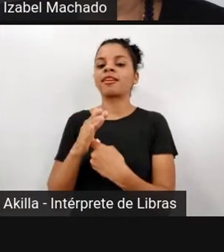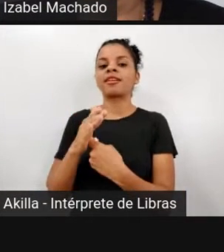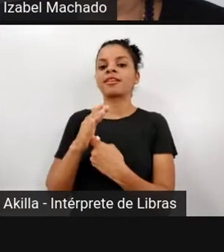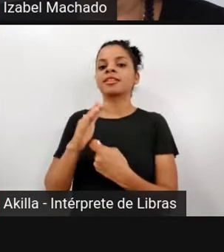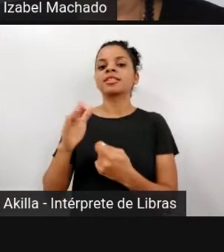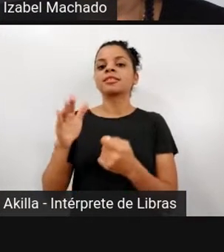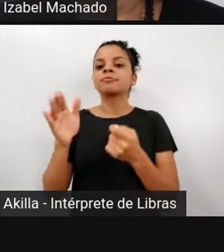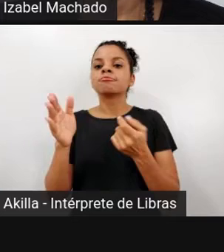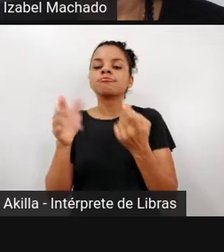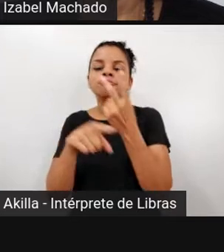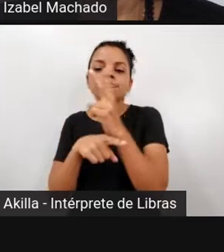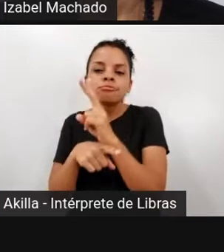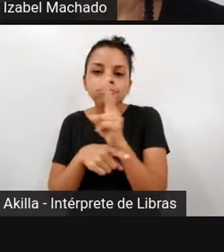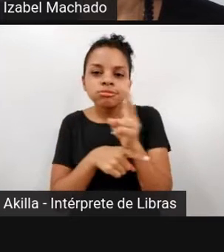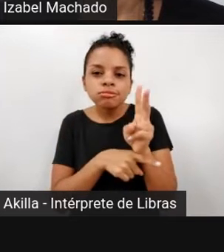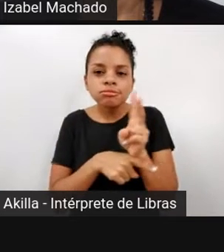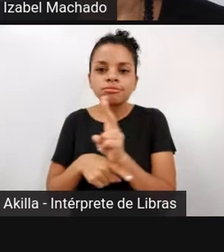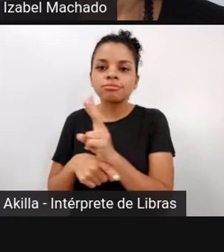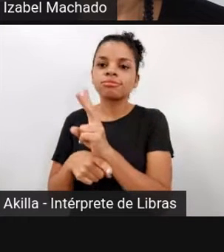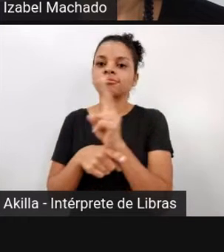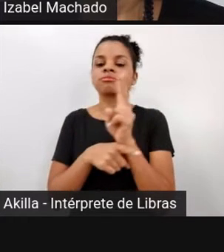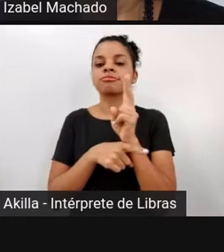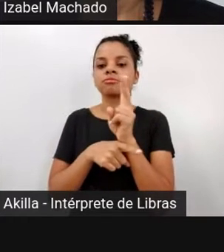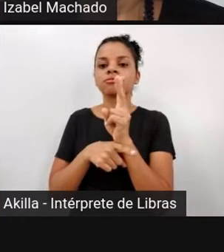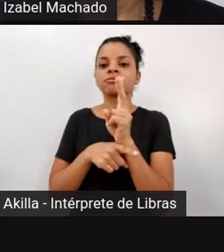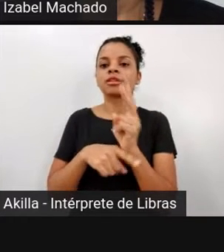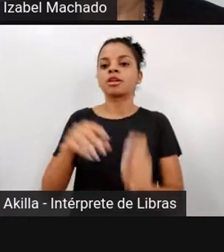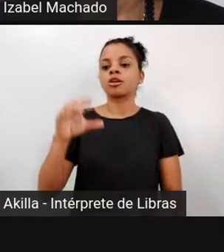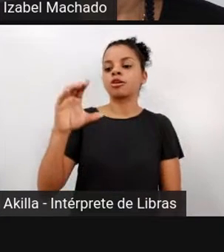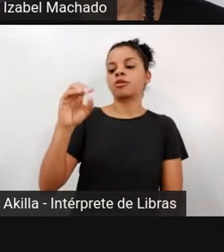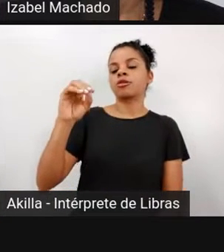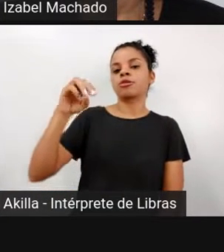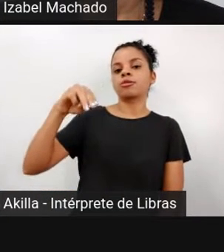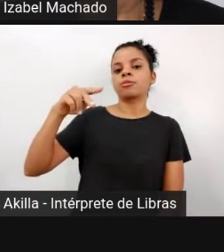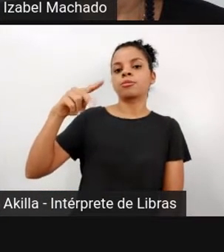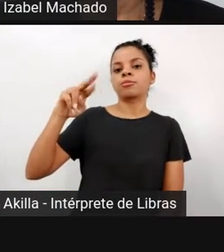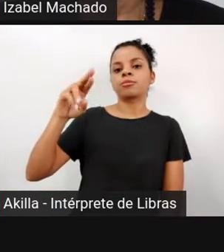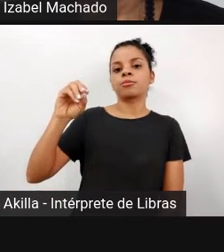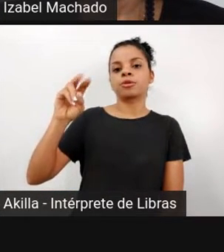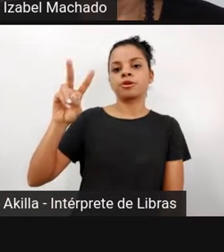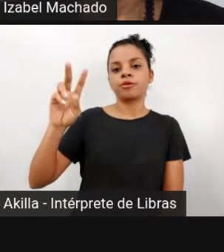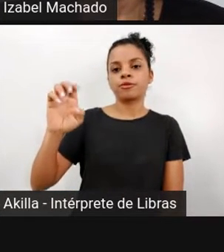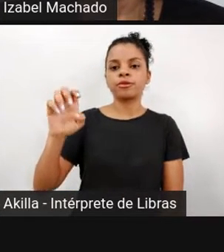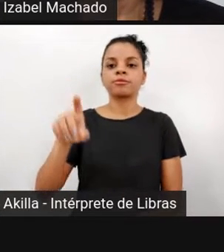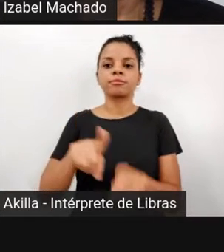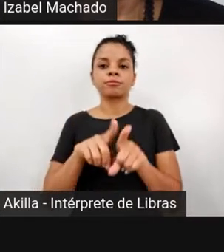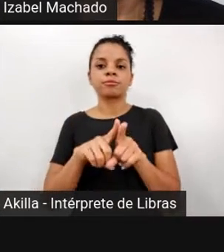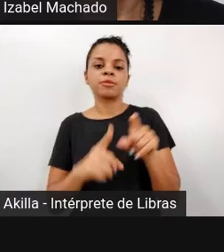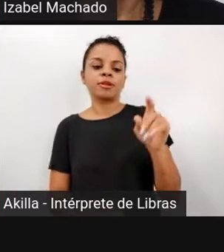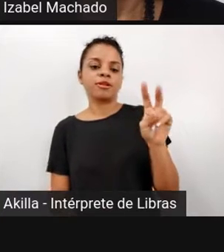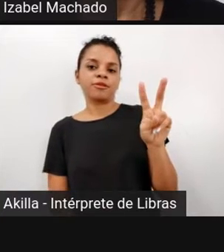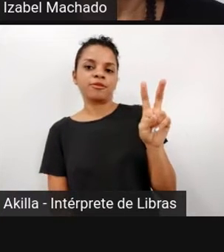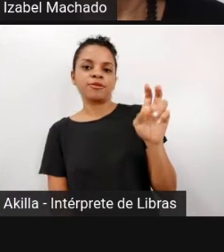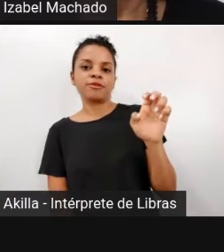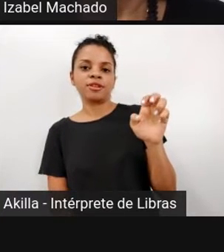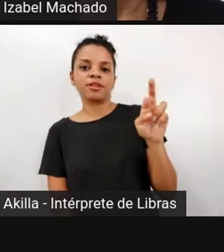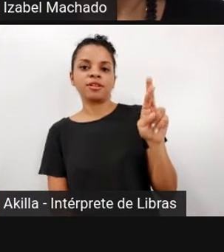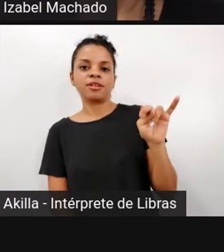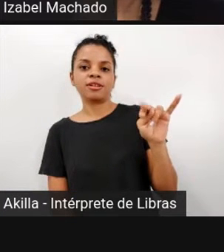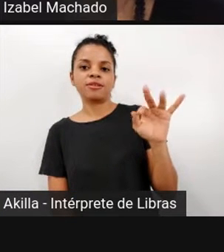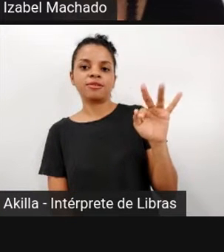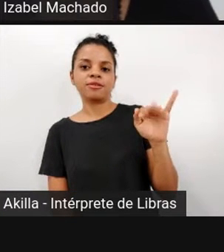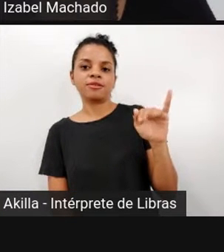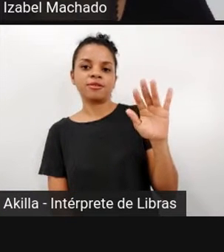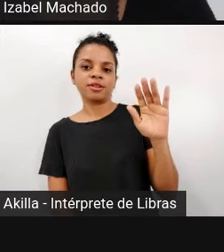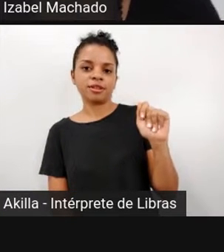checagem Comprove e Verifica da Câmara dos Deputados e do Senado Federal. Isabel, bem-vinda, fique à